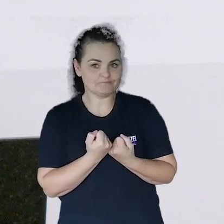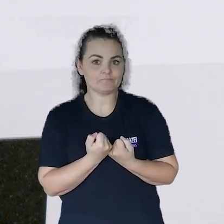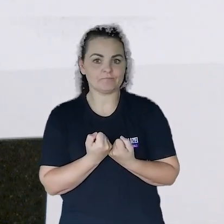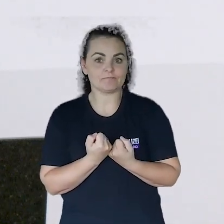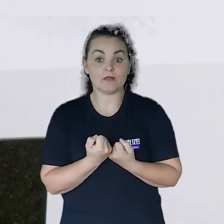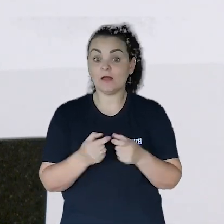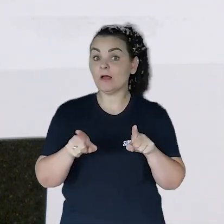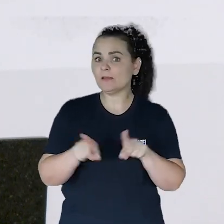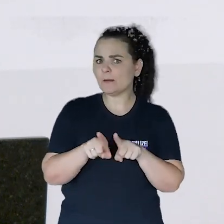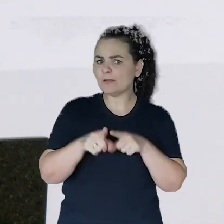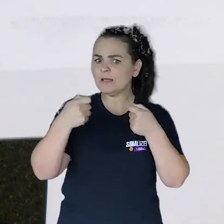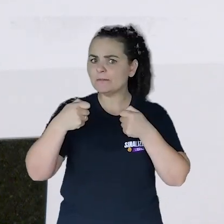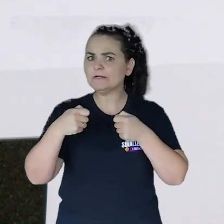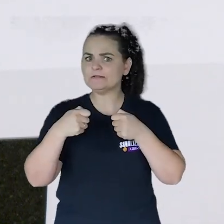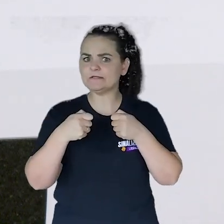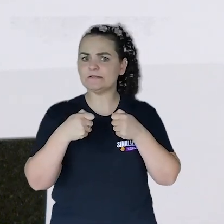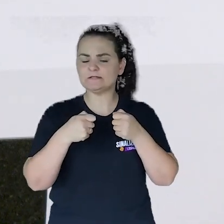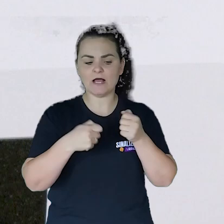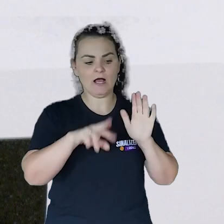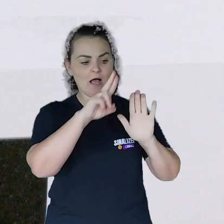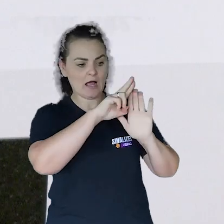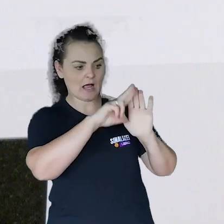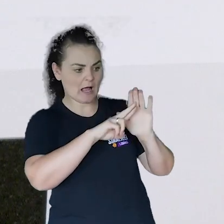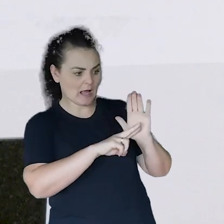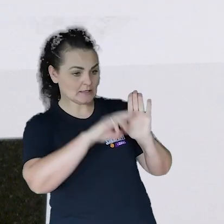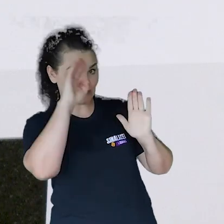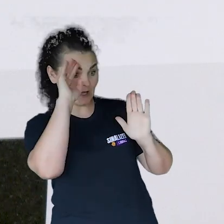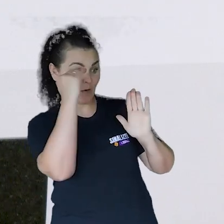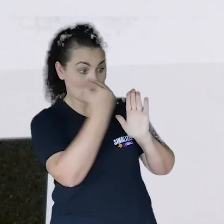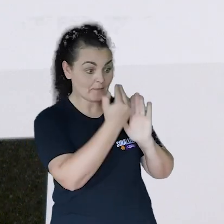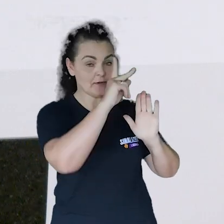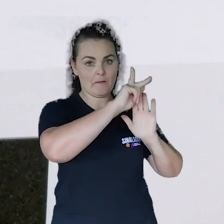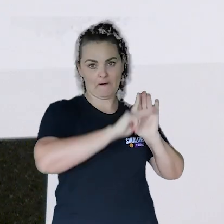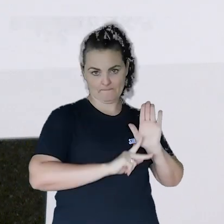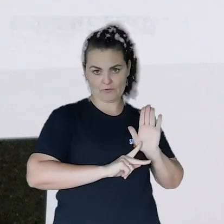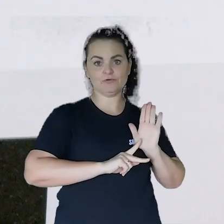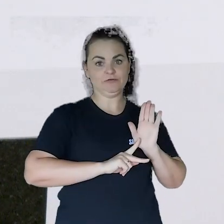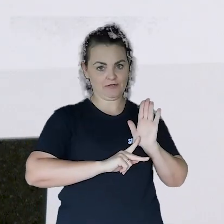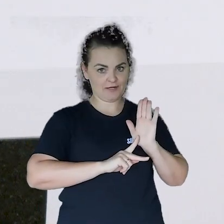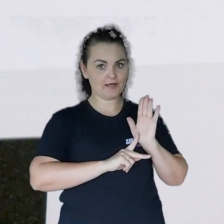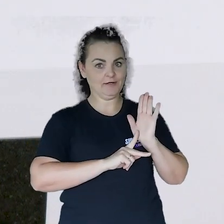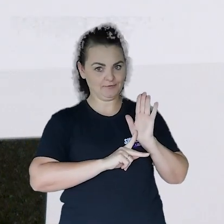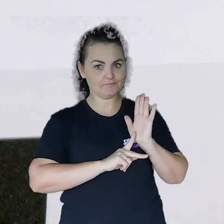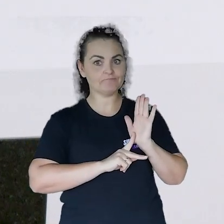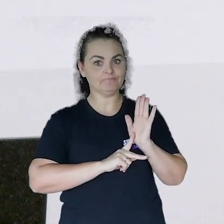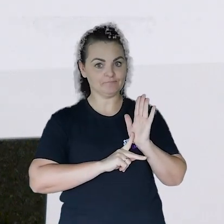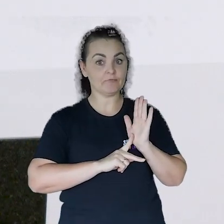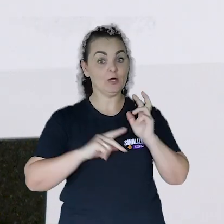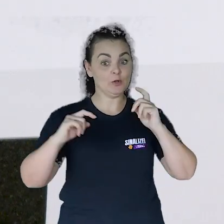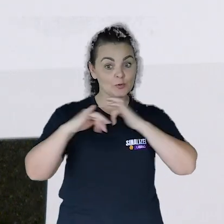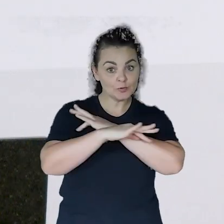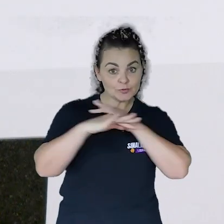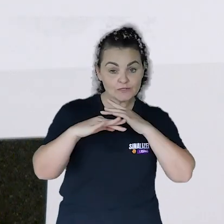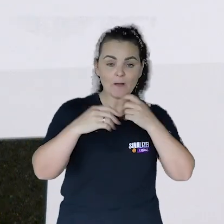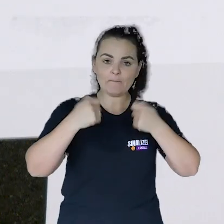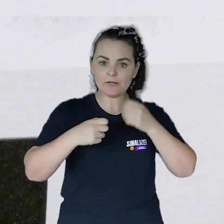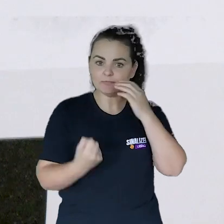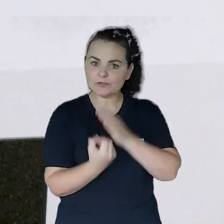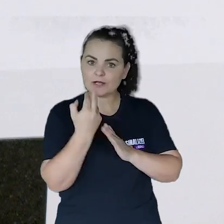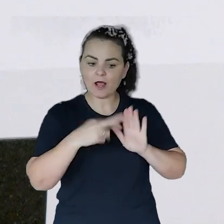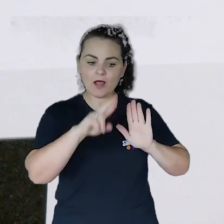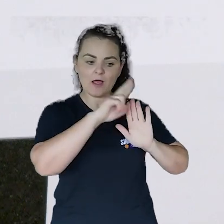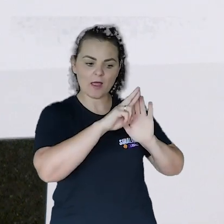que o projeto atende as normas urbanísticas e de trânsito criar regras